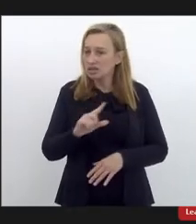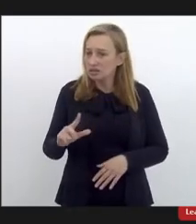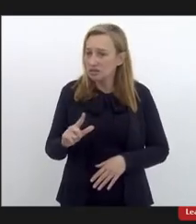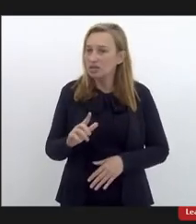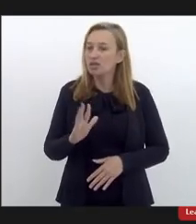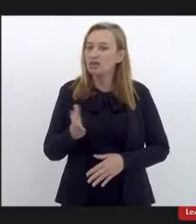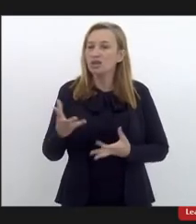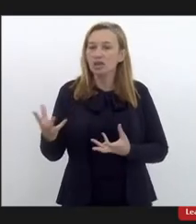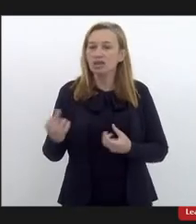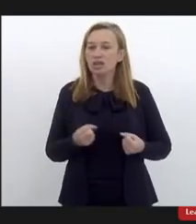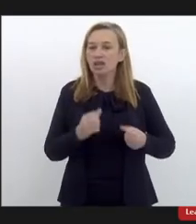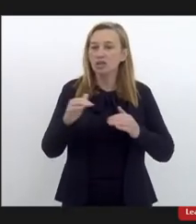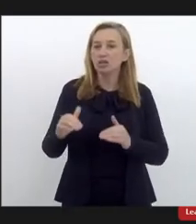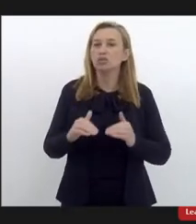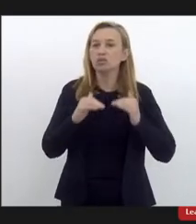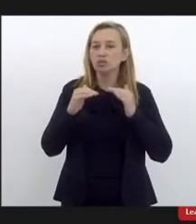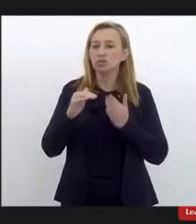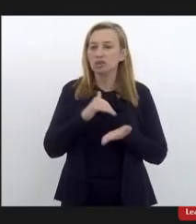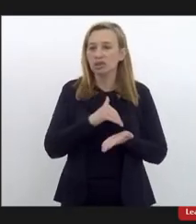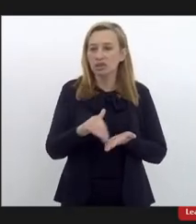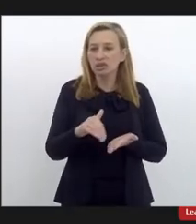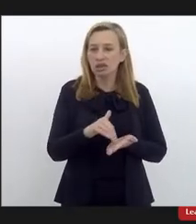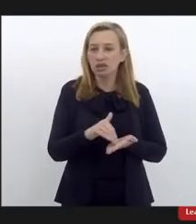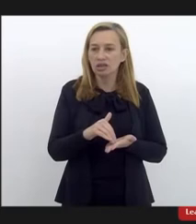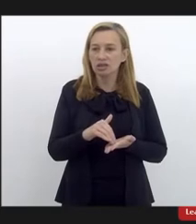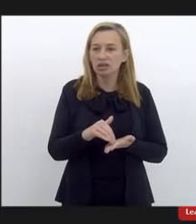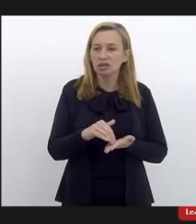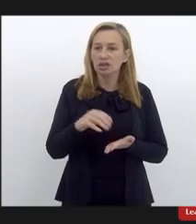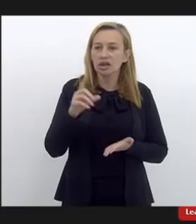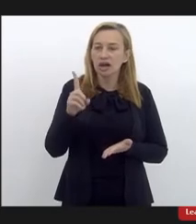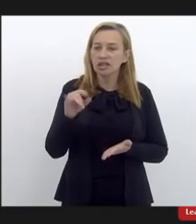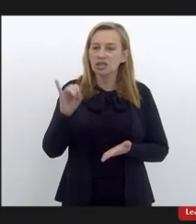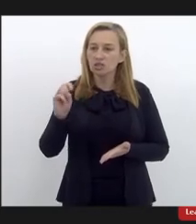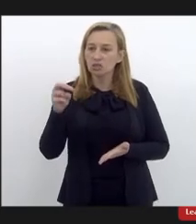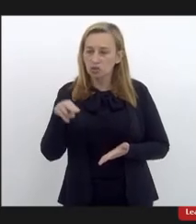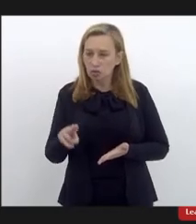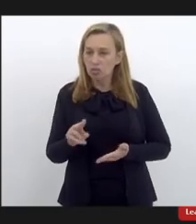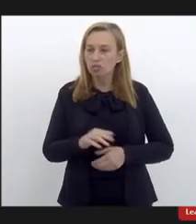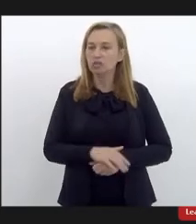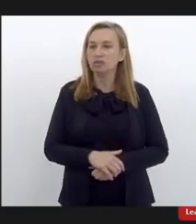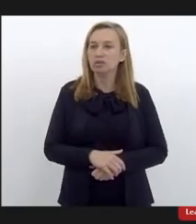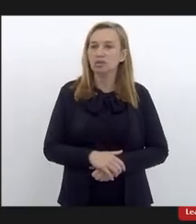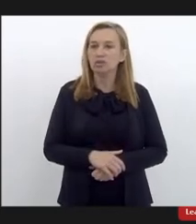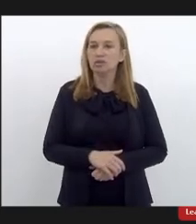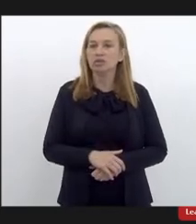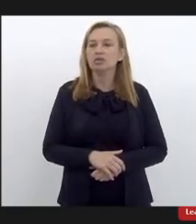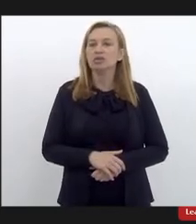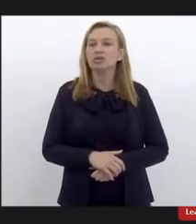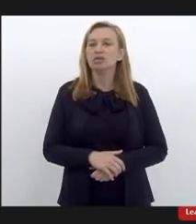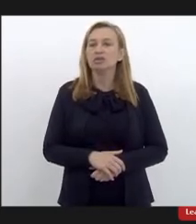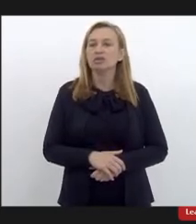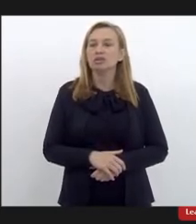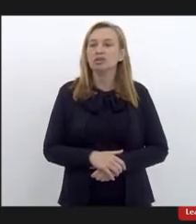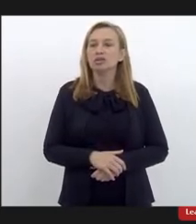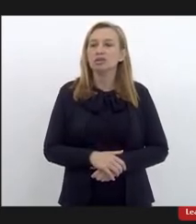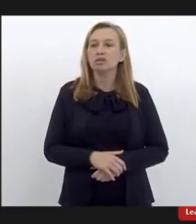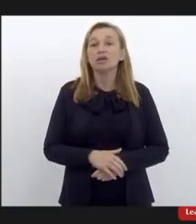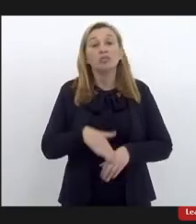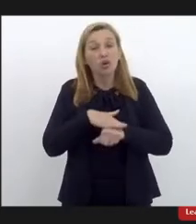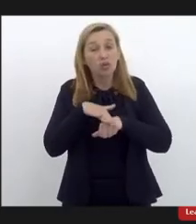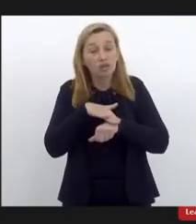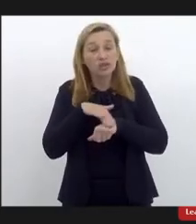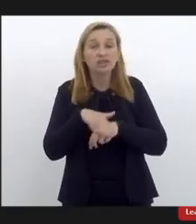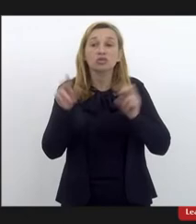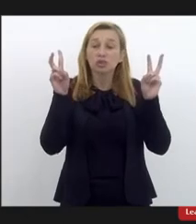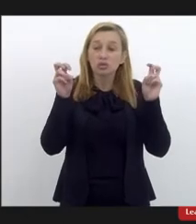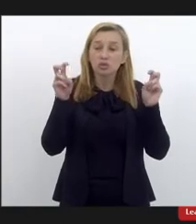fomos recebidos pelo subsecretário Adilson de Faria Maciel, subsecretário das Relações Institucionais, para conversar sobre isso